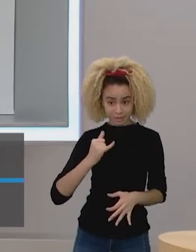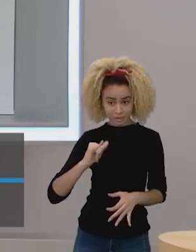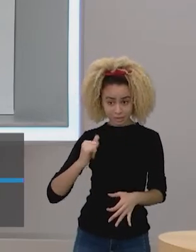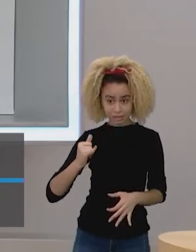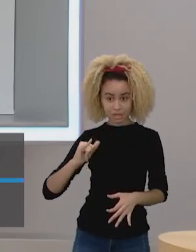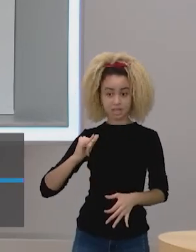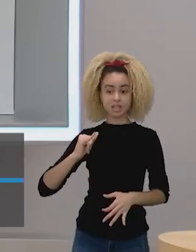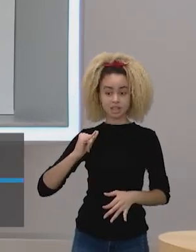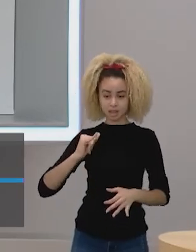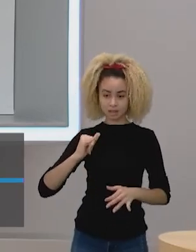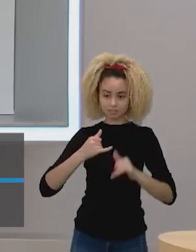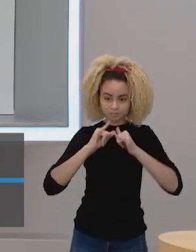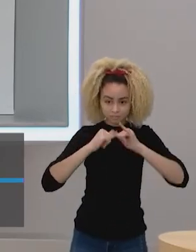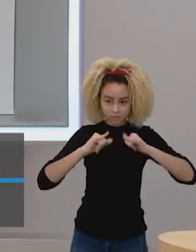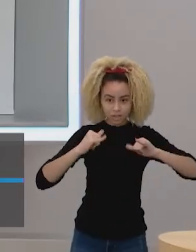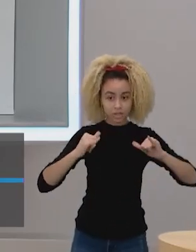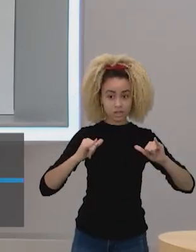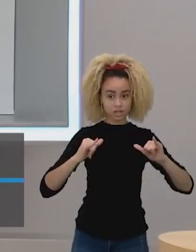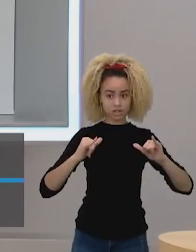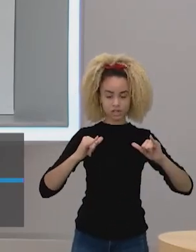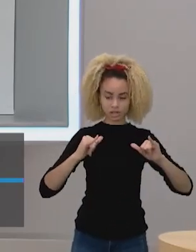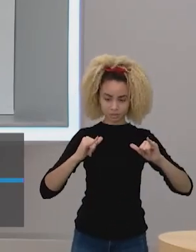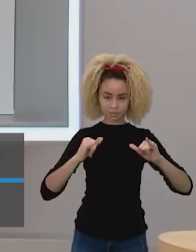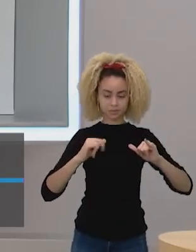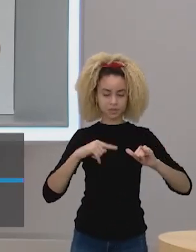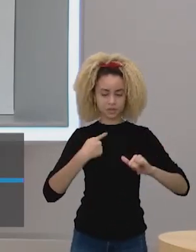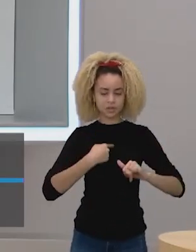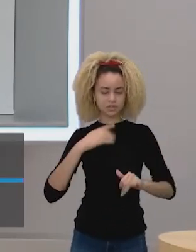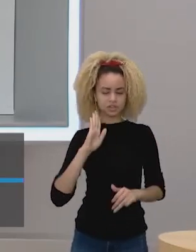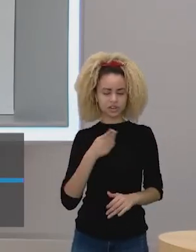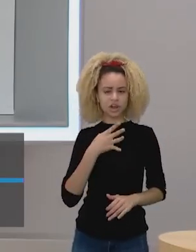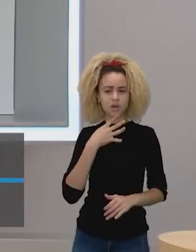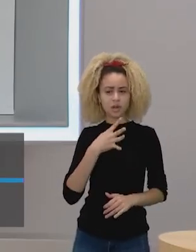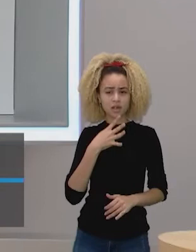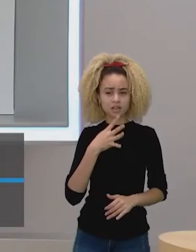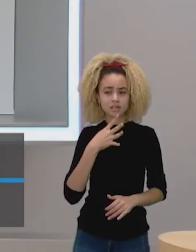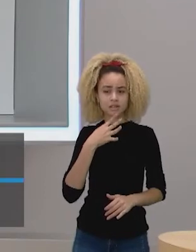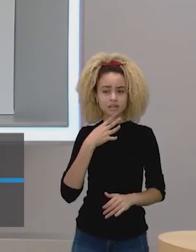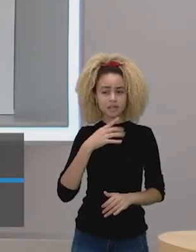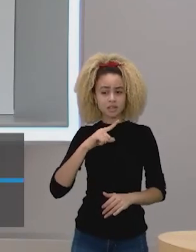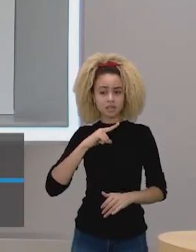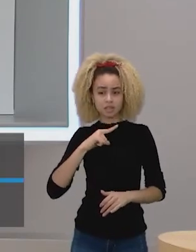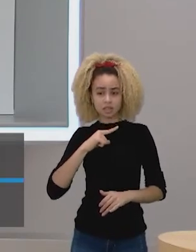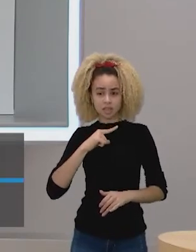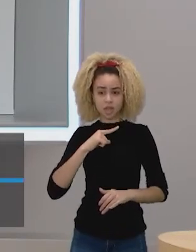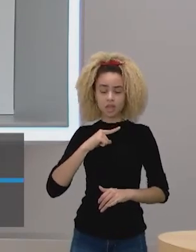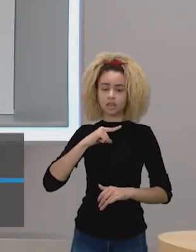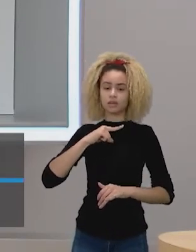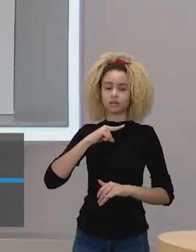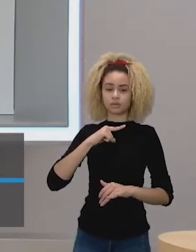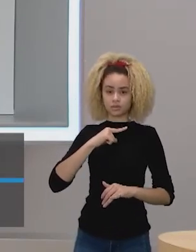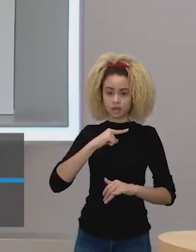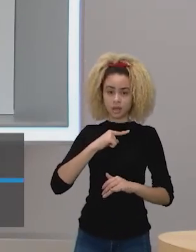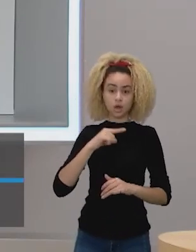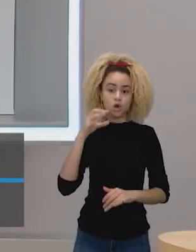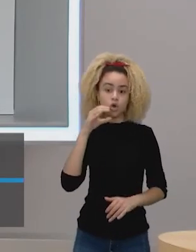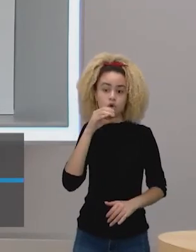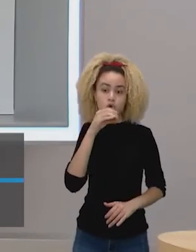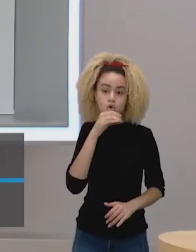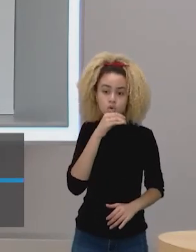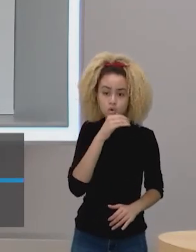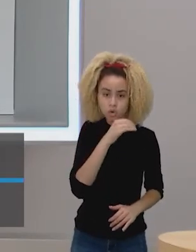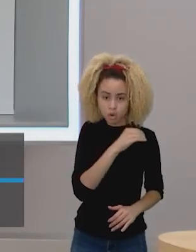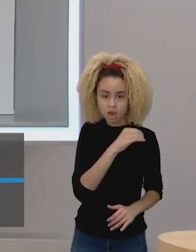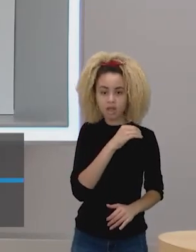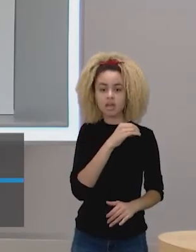essa base que a gente conhece da ciência, que ali a gente tem ali os fenômenos todos térmicos envolvidos, quer